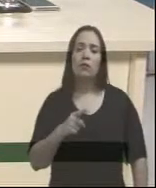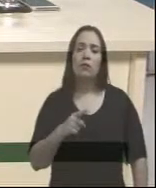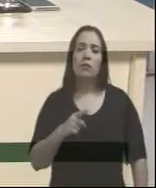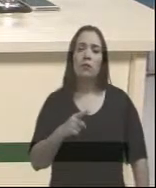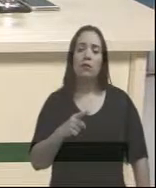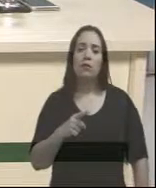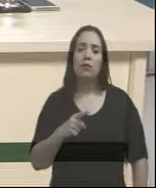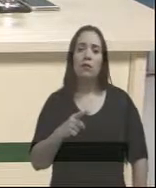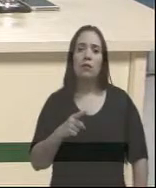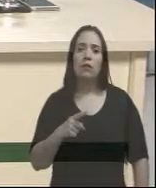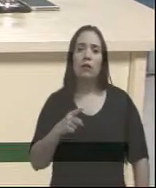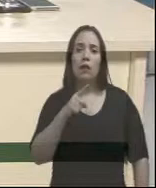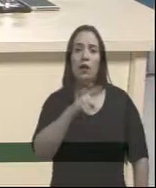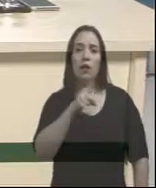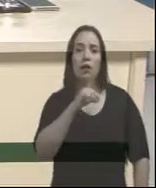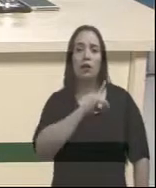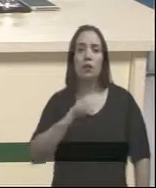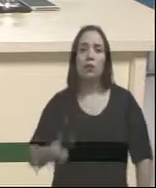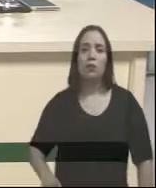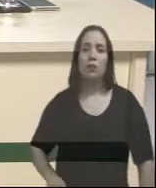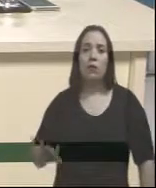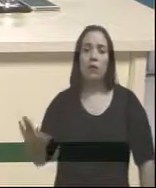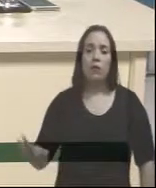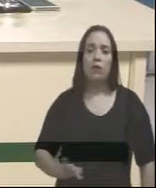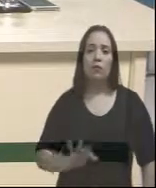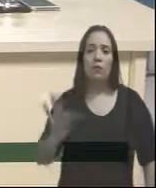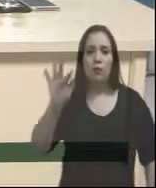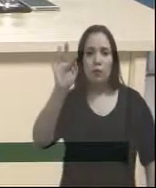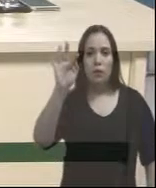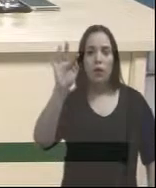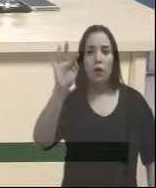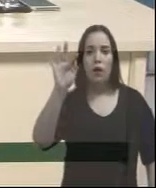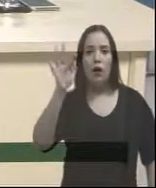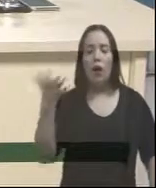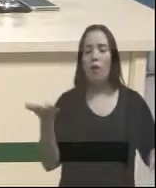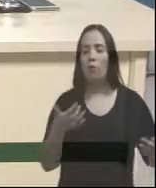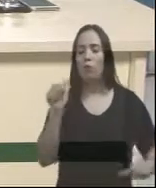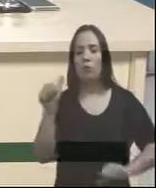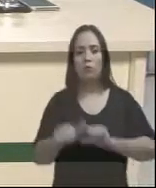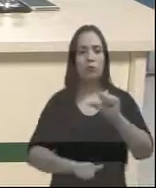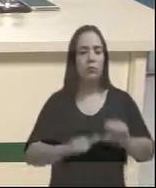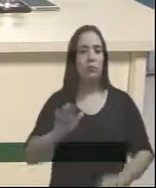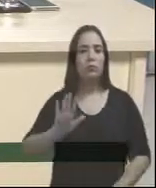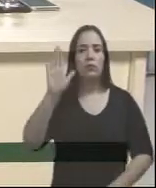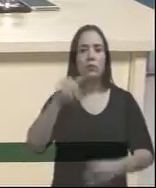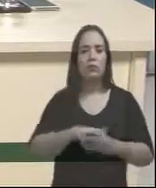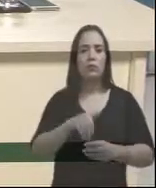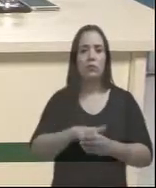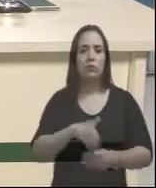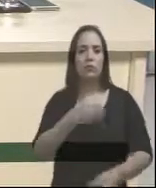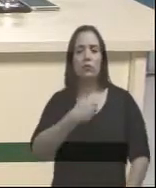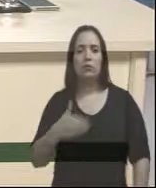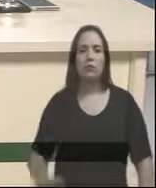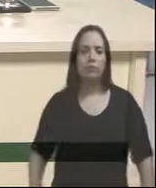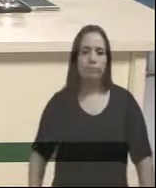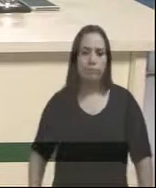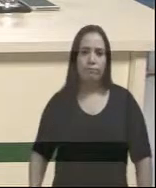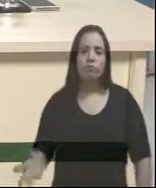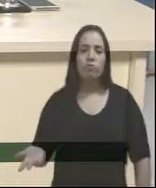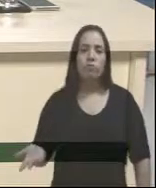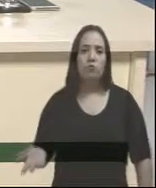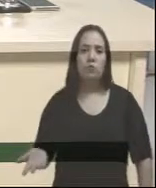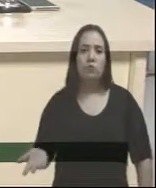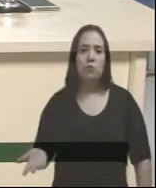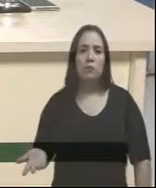ele dormiu deputado federal e acordou agora governador, candidato a governo. Mas ele era candidato a governador e depois disse que era para deputado